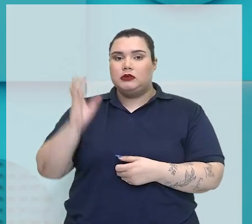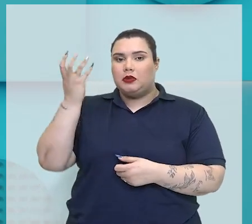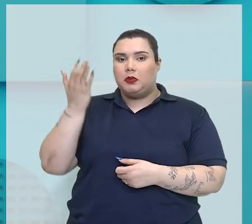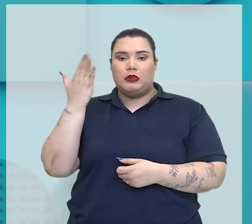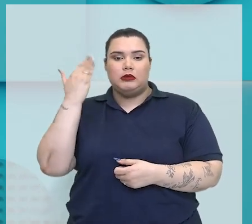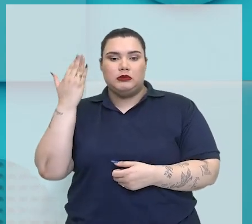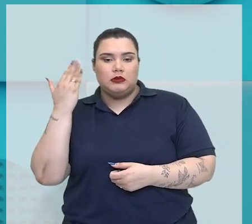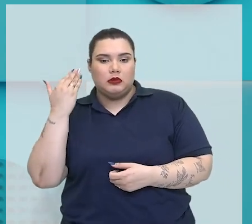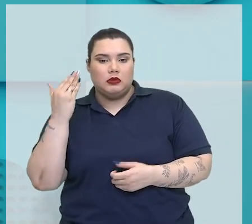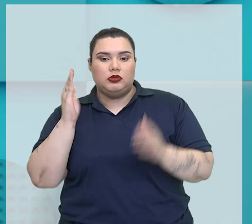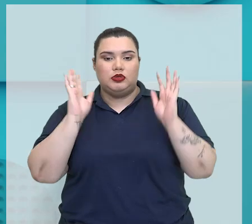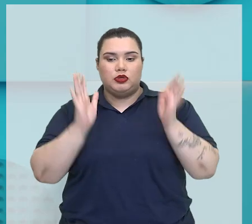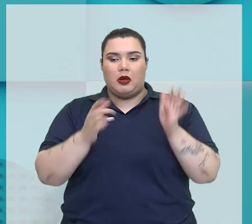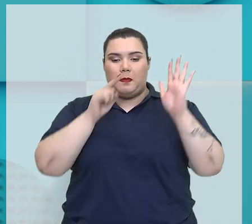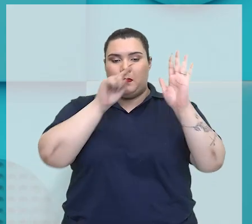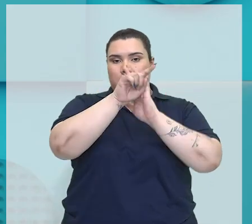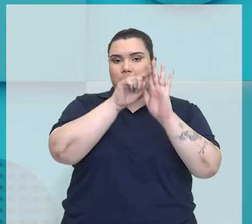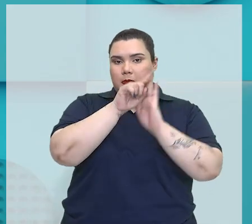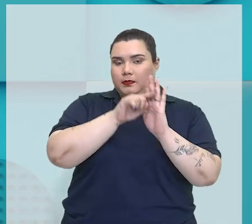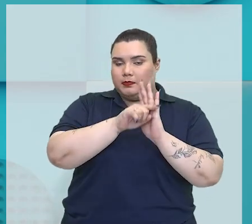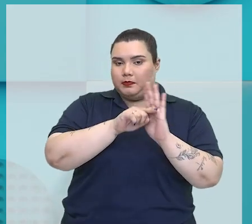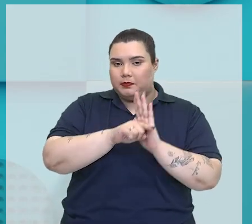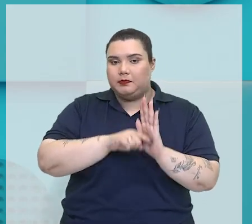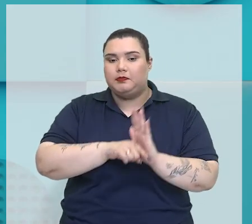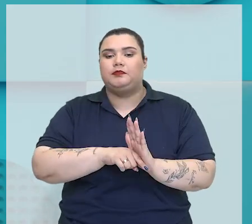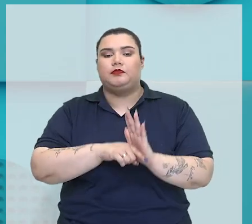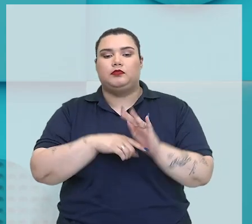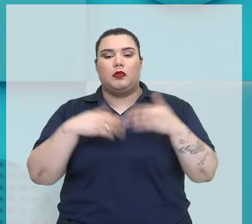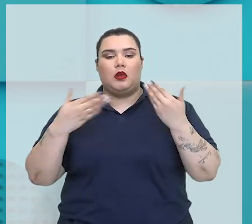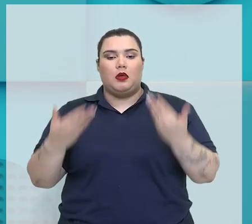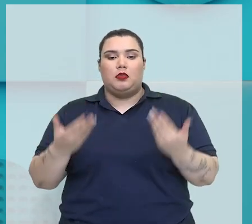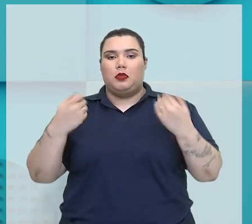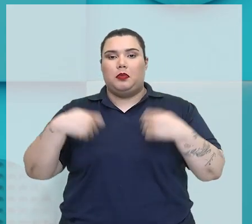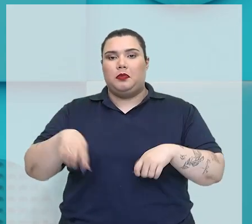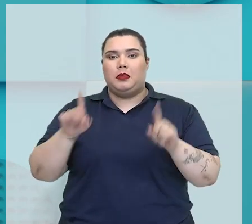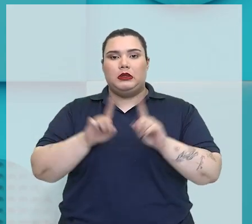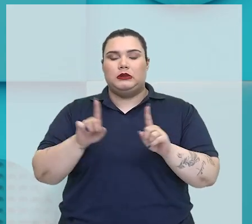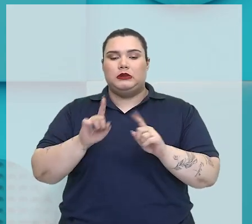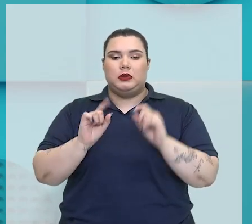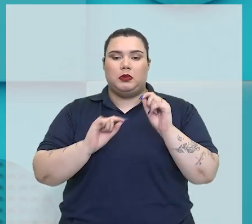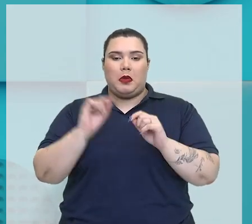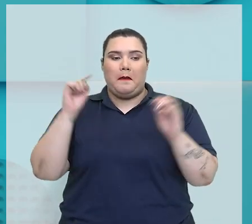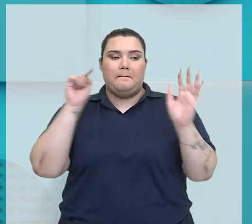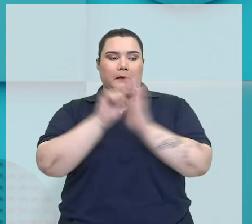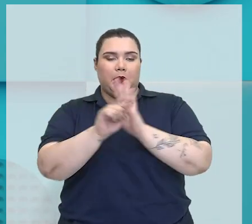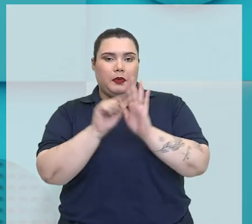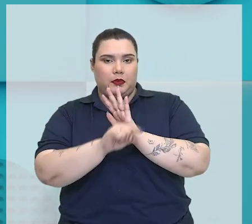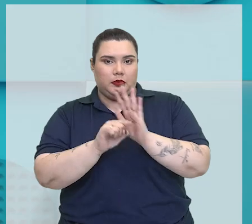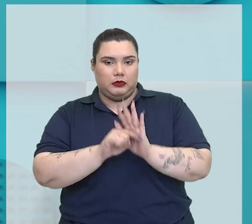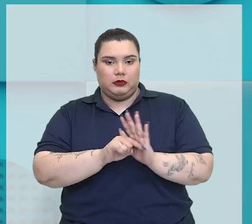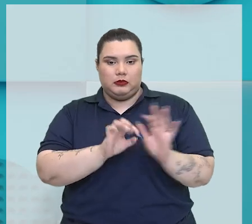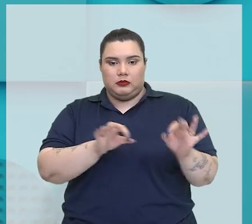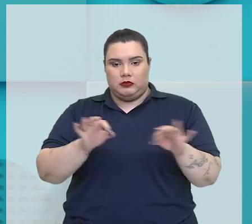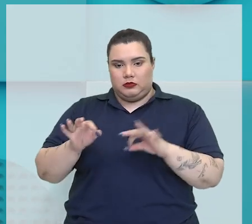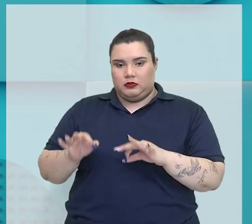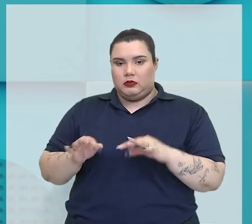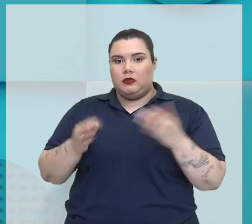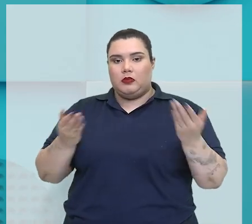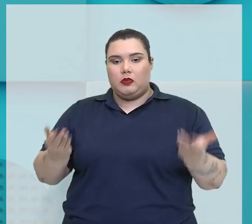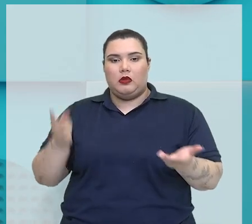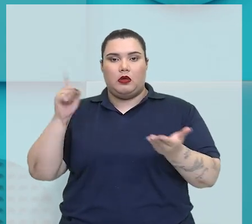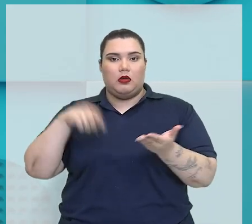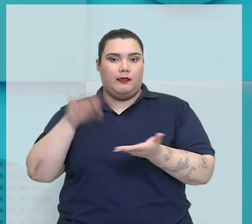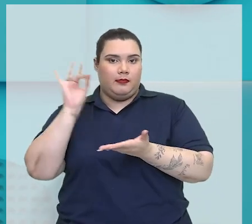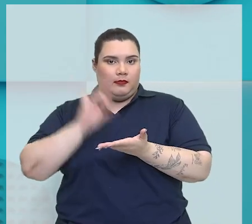existiu, né? Já foi pesquisado, então não tem mais o que ser perguntado, né? Então é